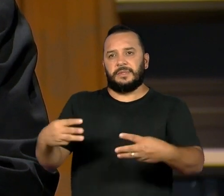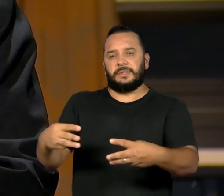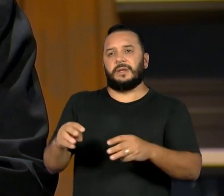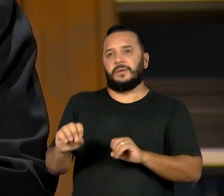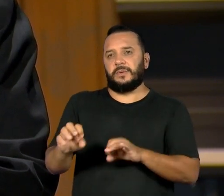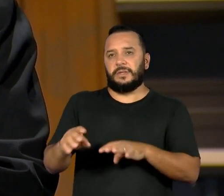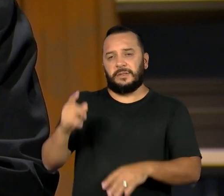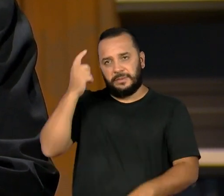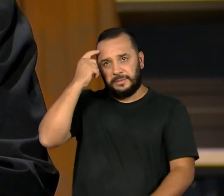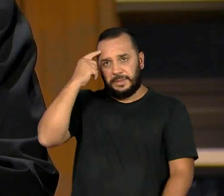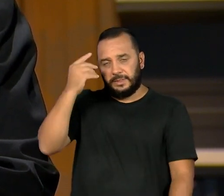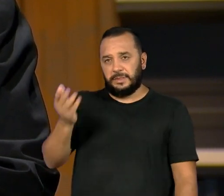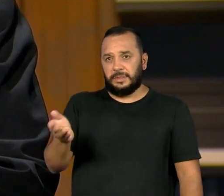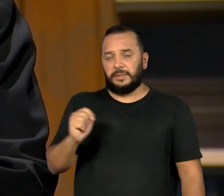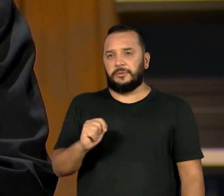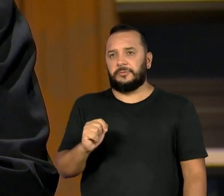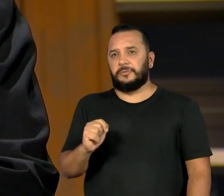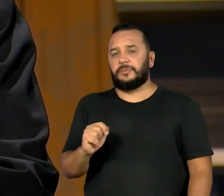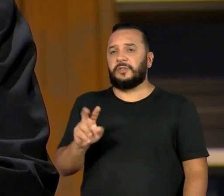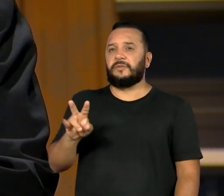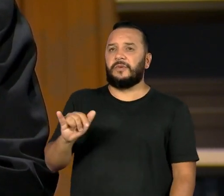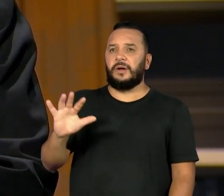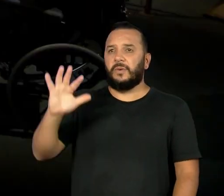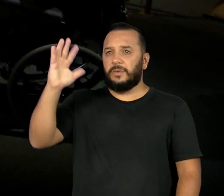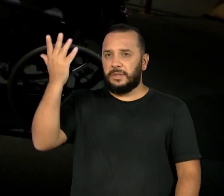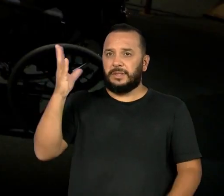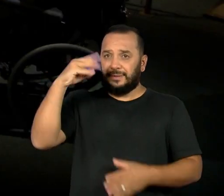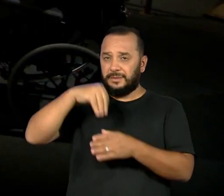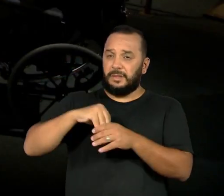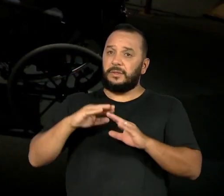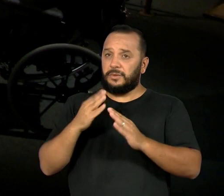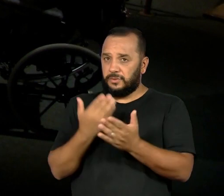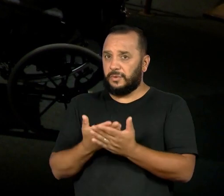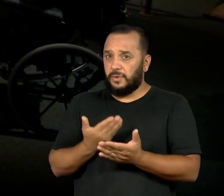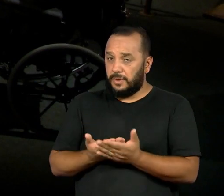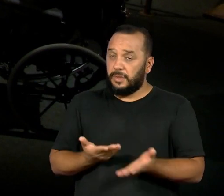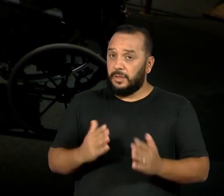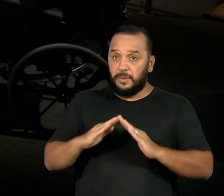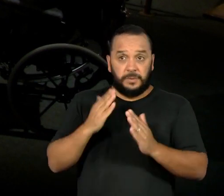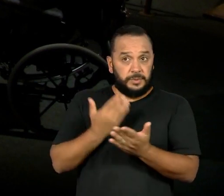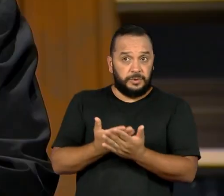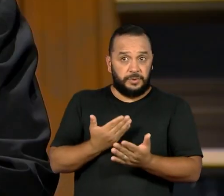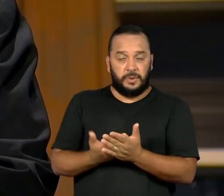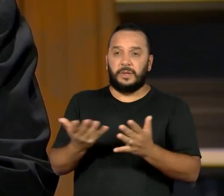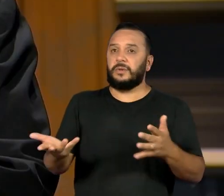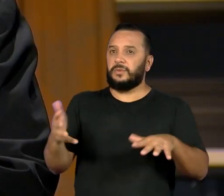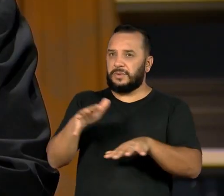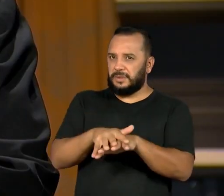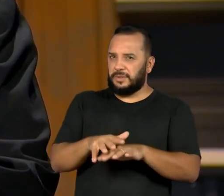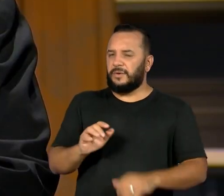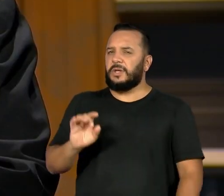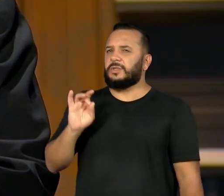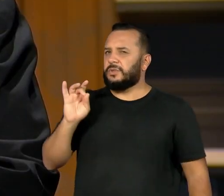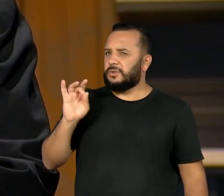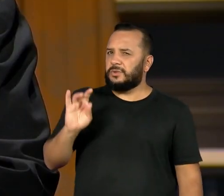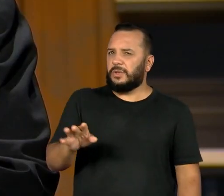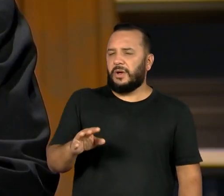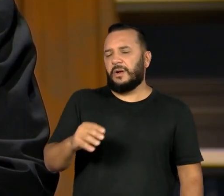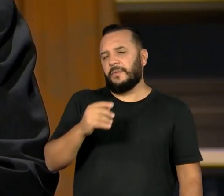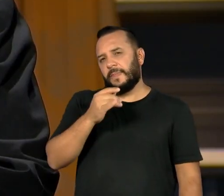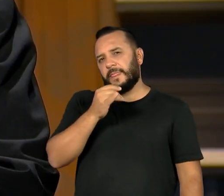é que dá o tom do que vai acontecer na escola. Construir uma escola inclusiva não basta